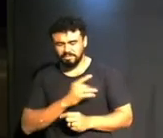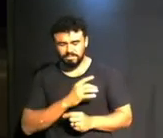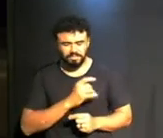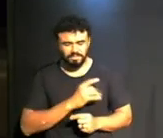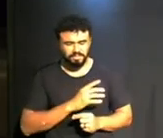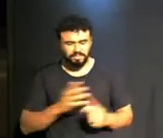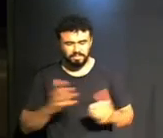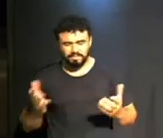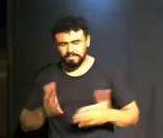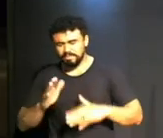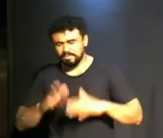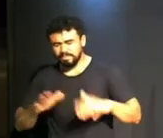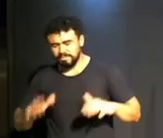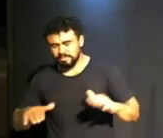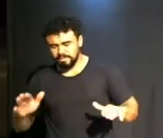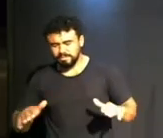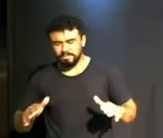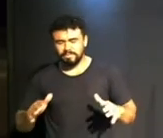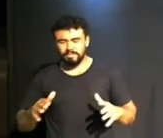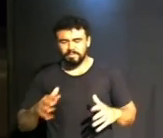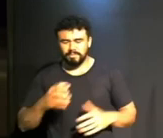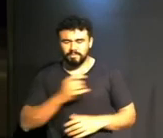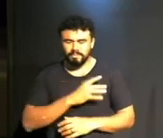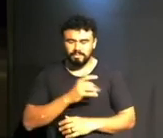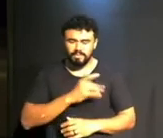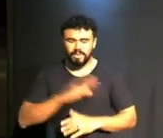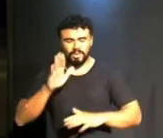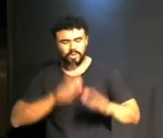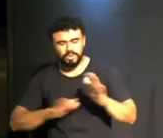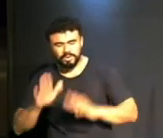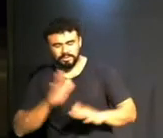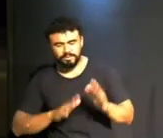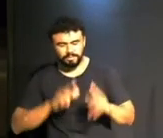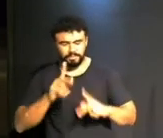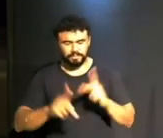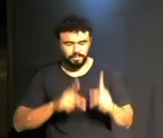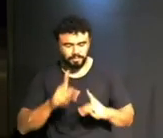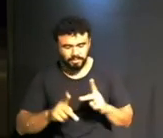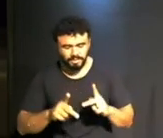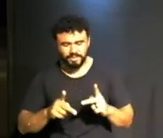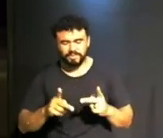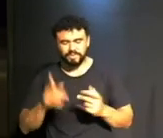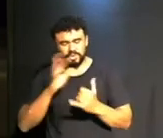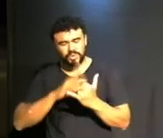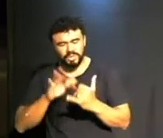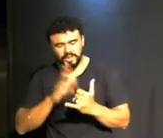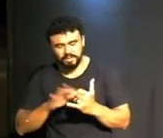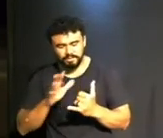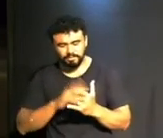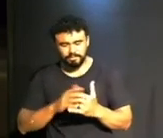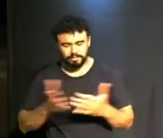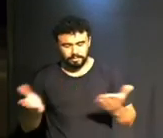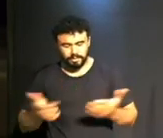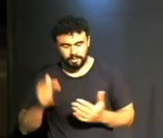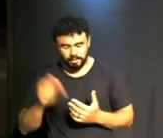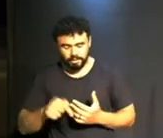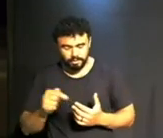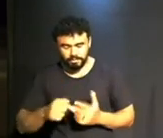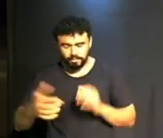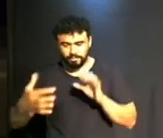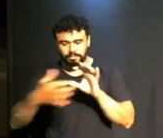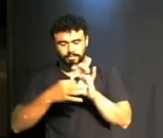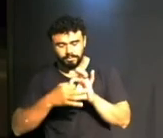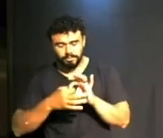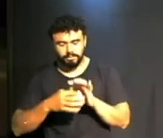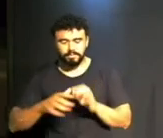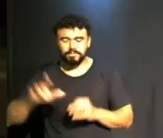que muitas vezes o prime cuida do teu povo que reunido através do YouTube aqui estão conectados conosco